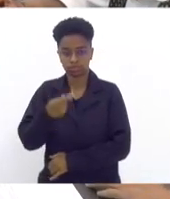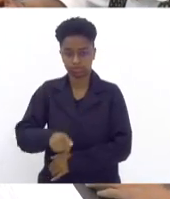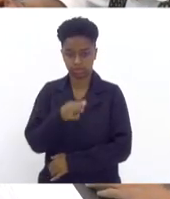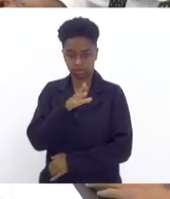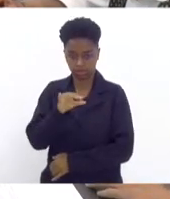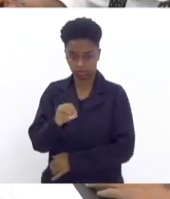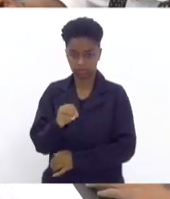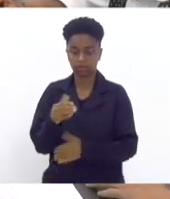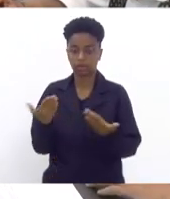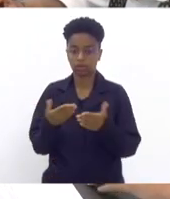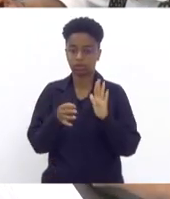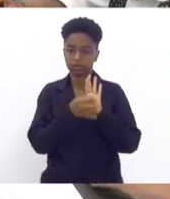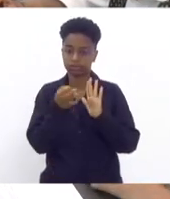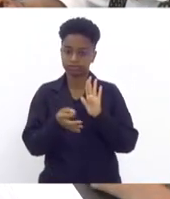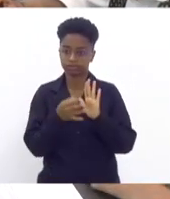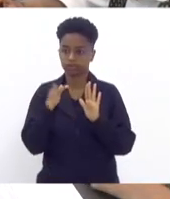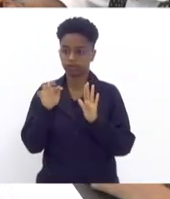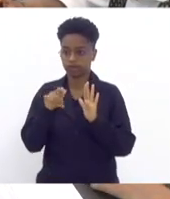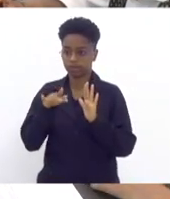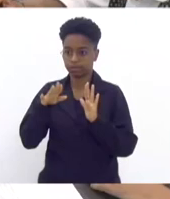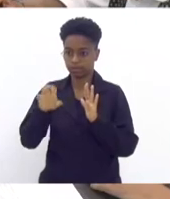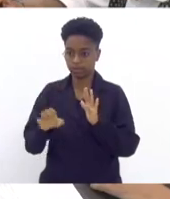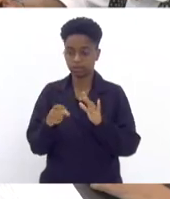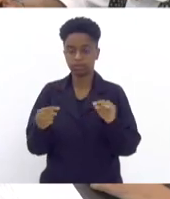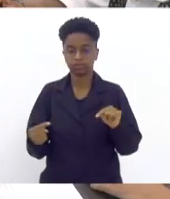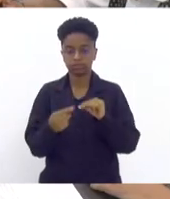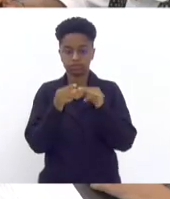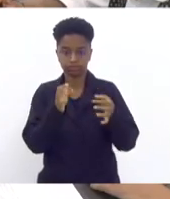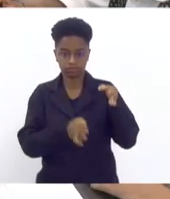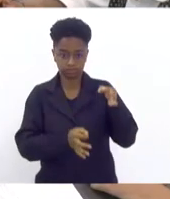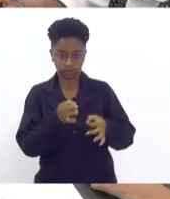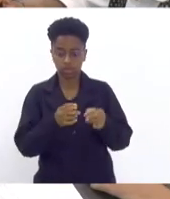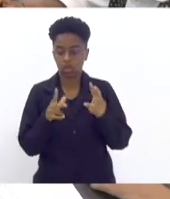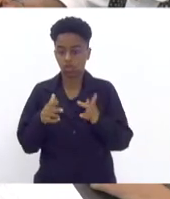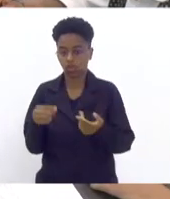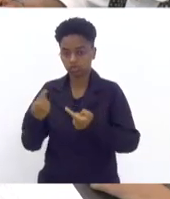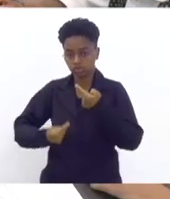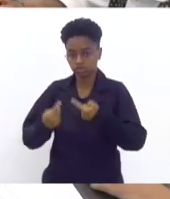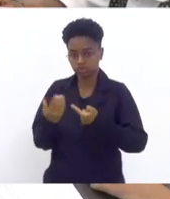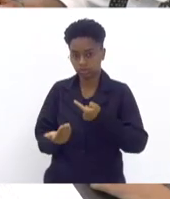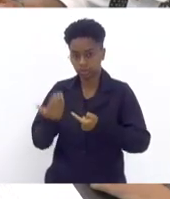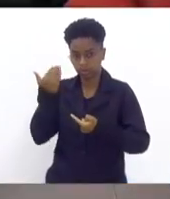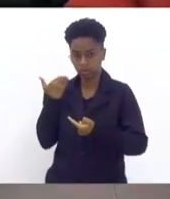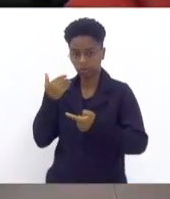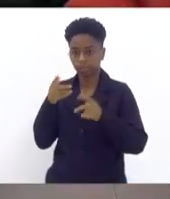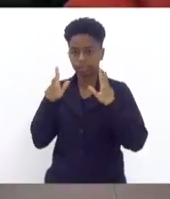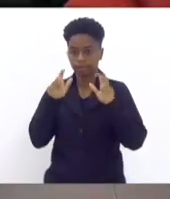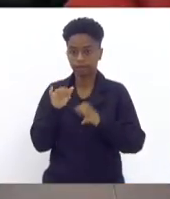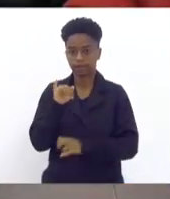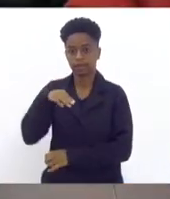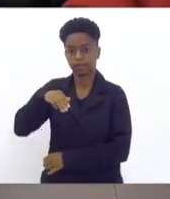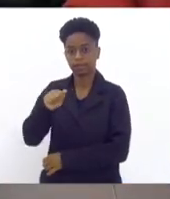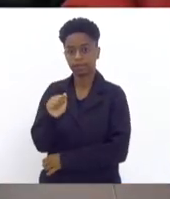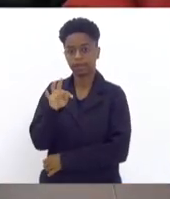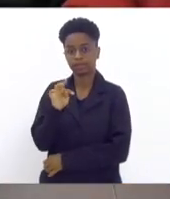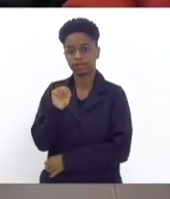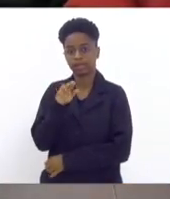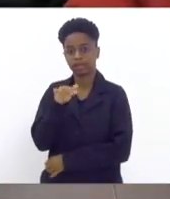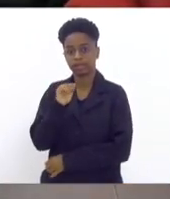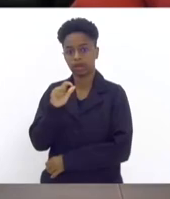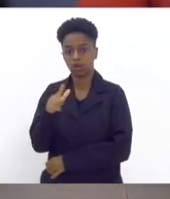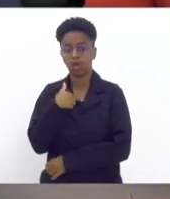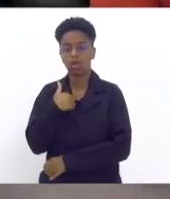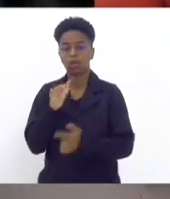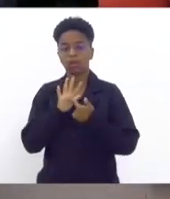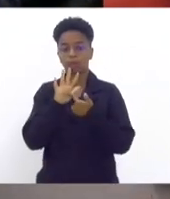deputado Filipinho Raves. Pela juridicidade com a emenda, mesma discussão que a gente teve aqui, da questão imaterial, quero acrescentar o